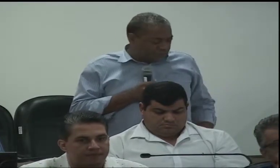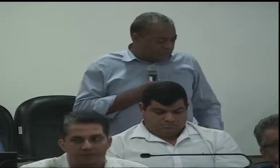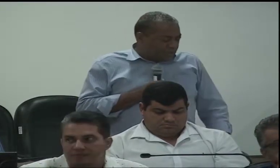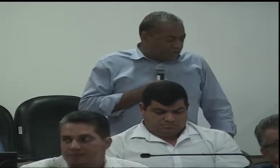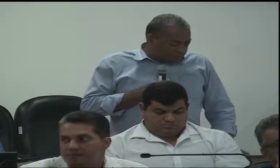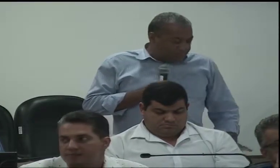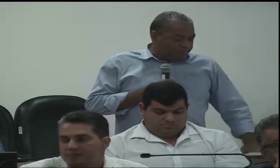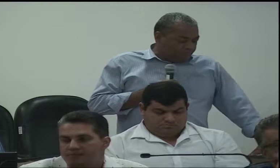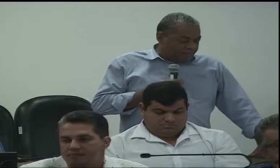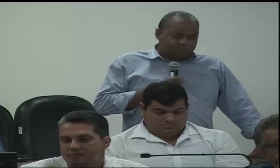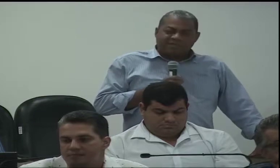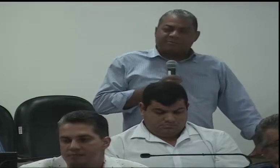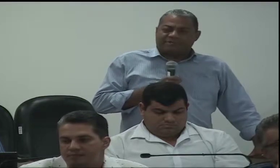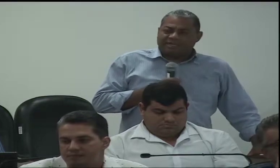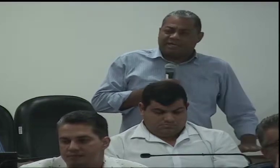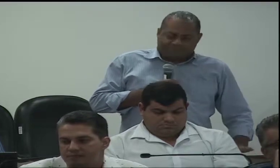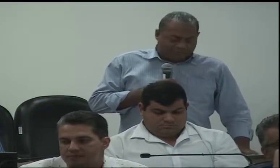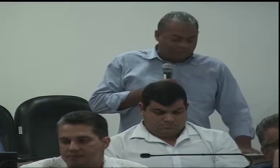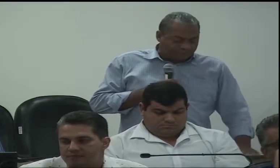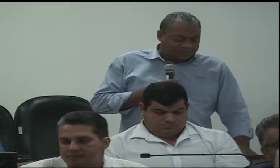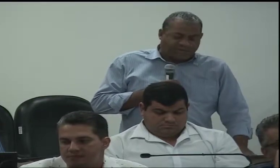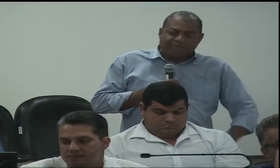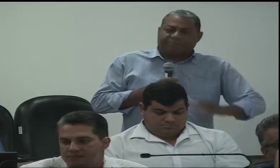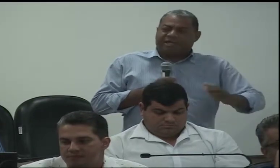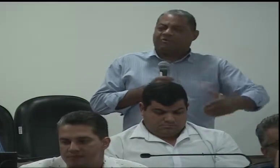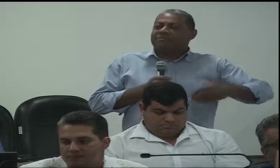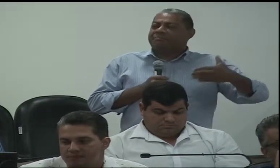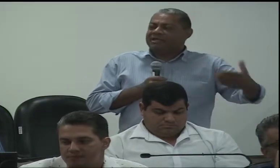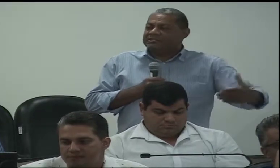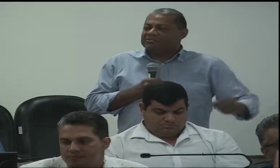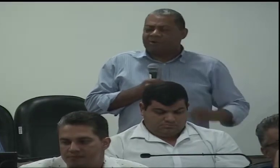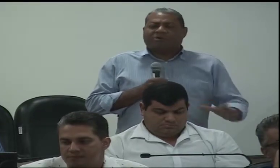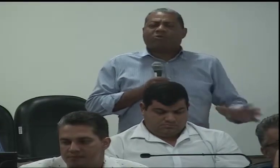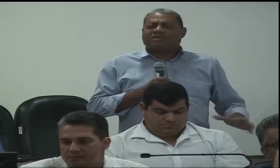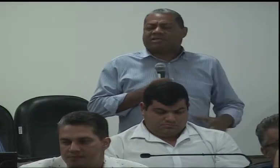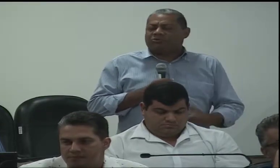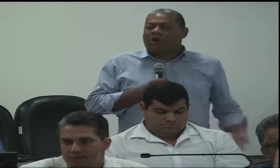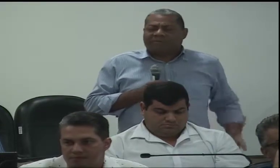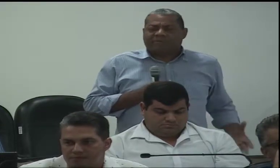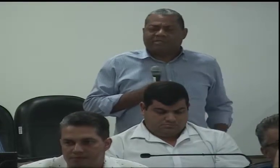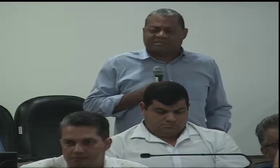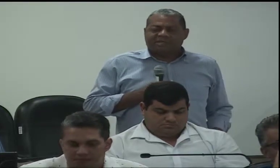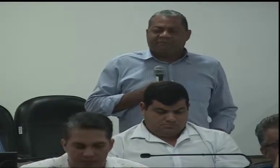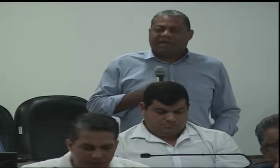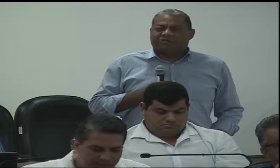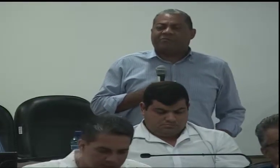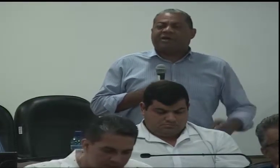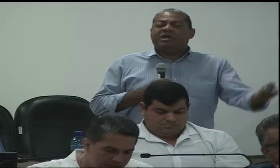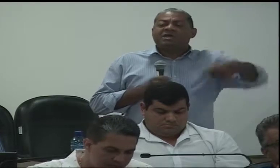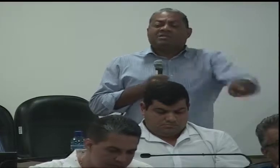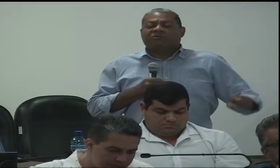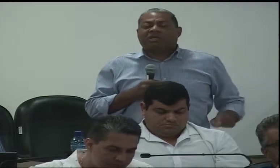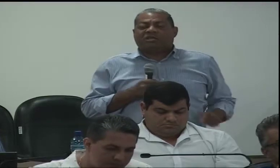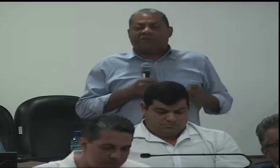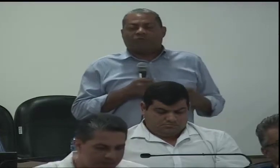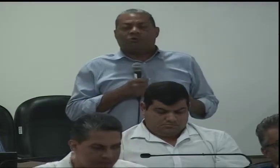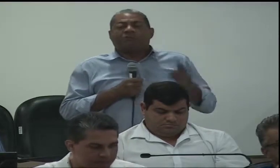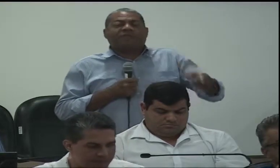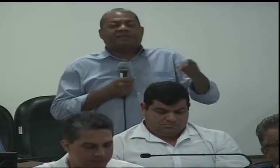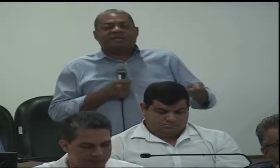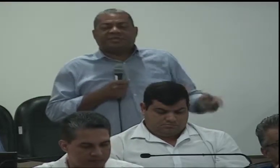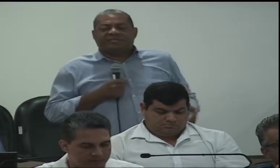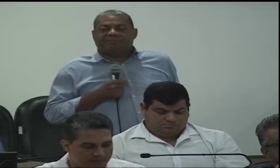mudando. Mas mesmo assim é preciso buscar emprego, empresas. Não é uma coisa que em 9 meses vai resolver, sendo que quem